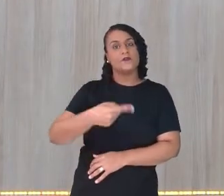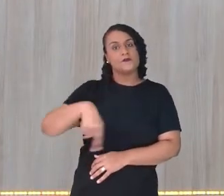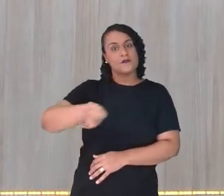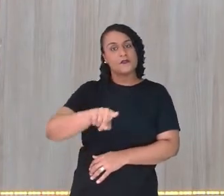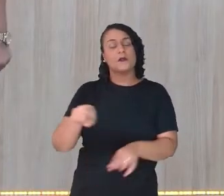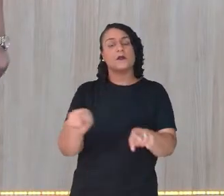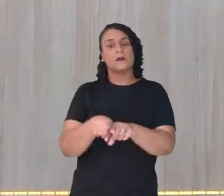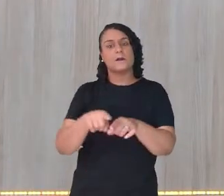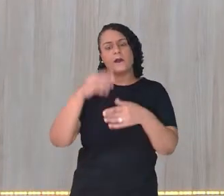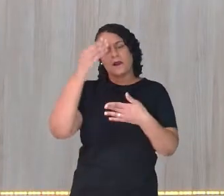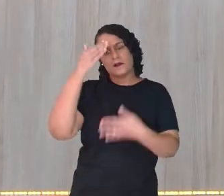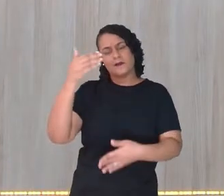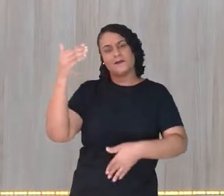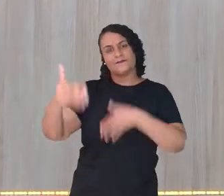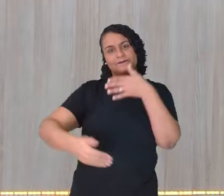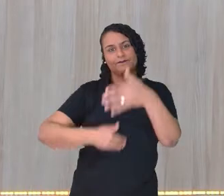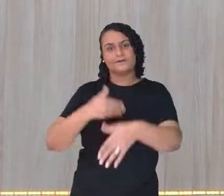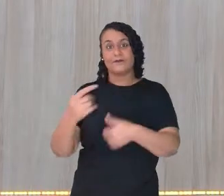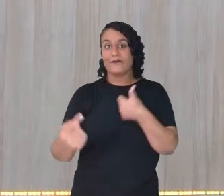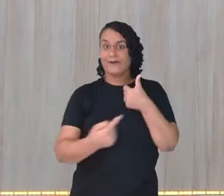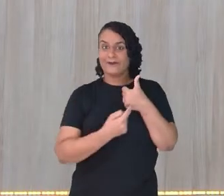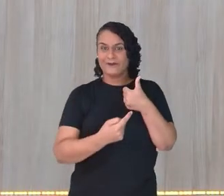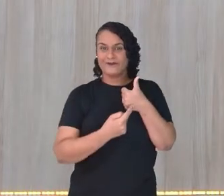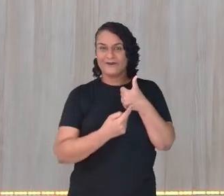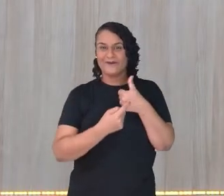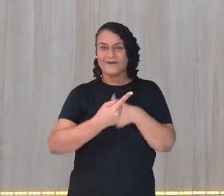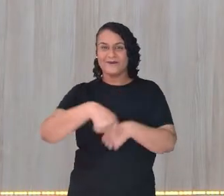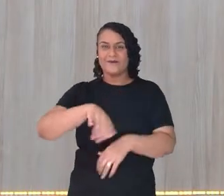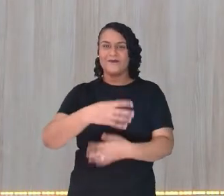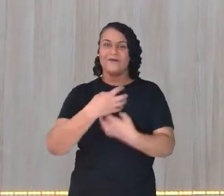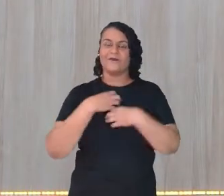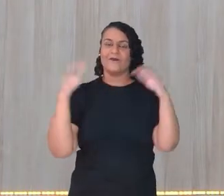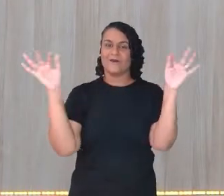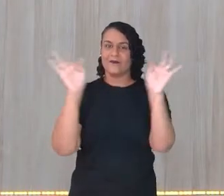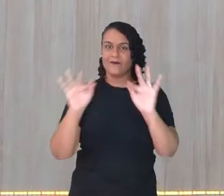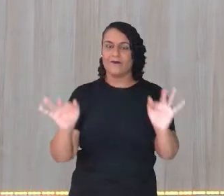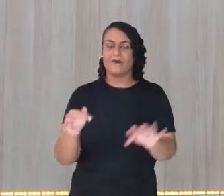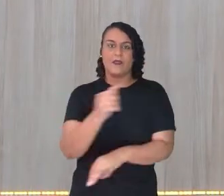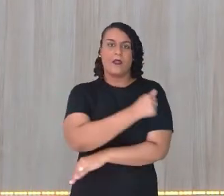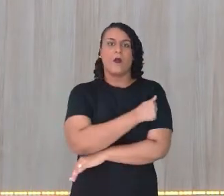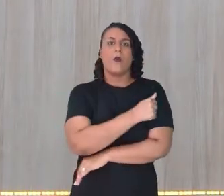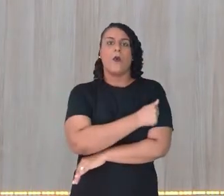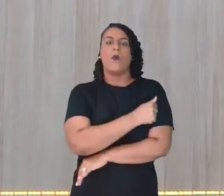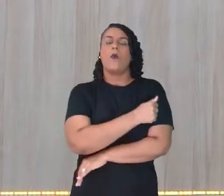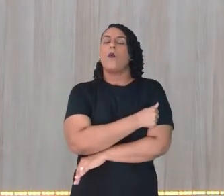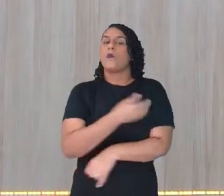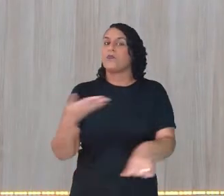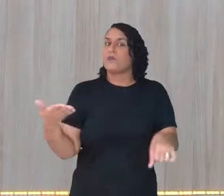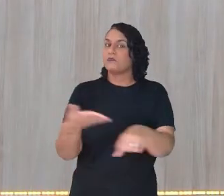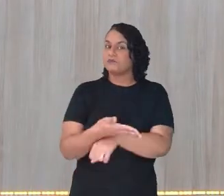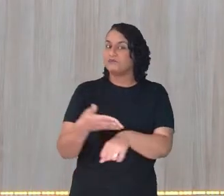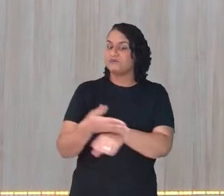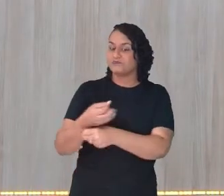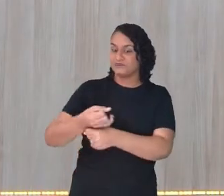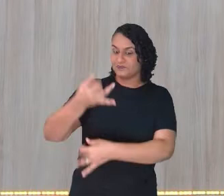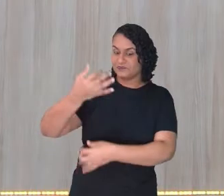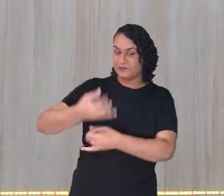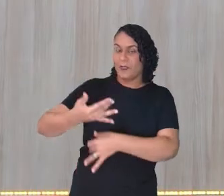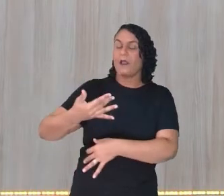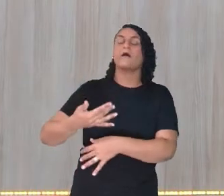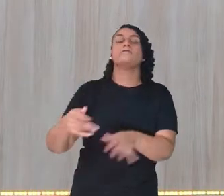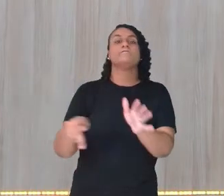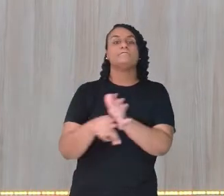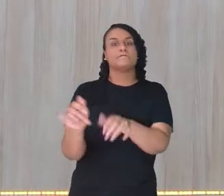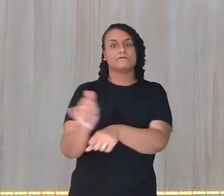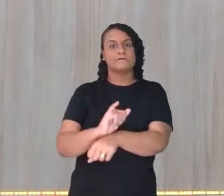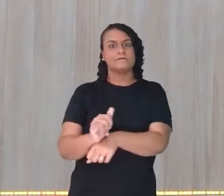vocês estão colocando. Eu estou muito feliz com muitos alunos que estão lá no YouTube. Nós estamos aí, olha, com mais